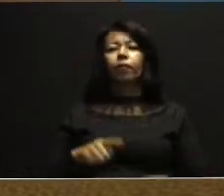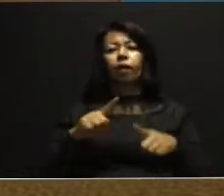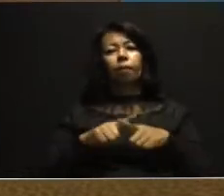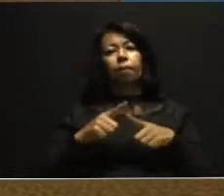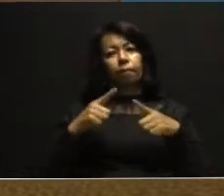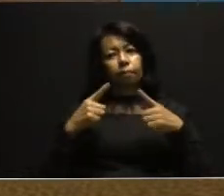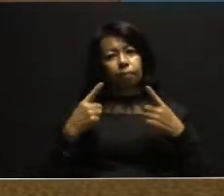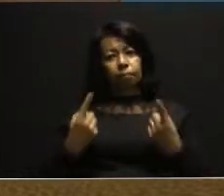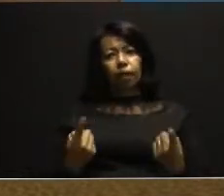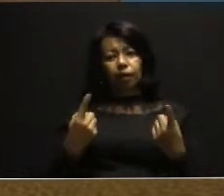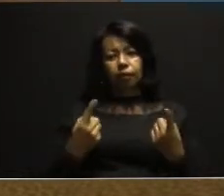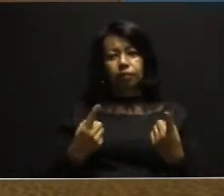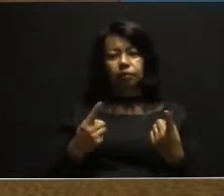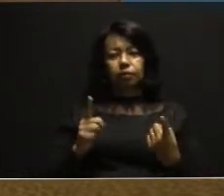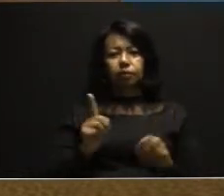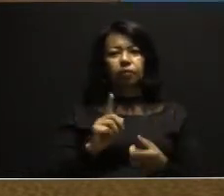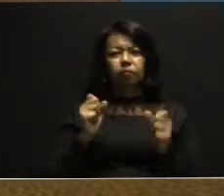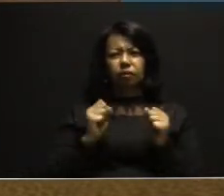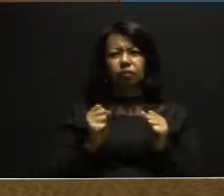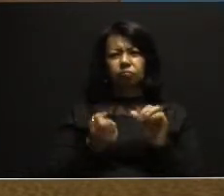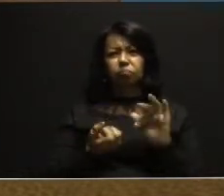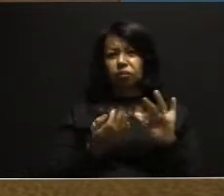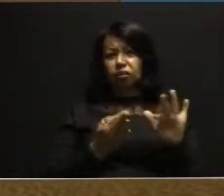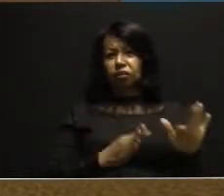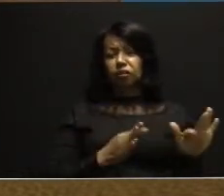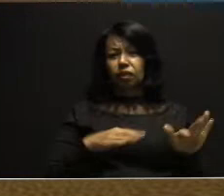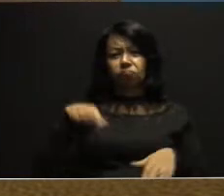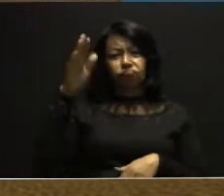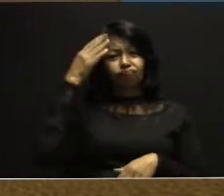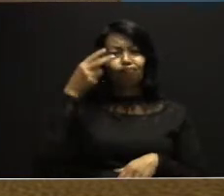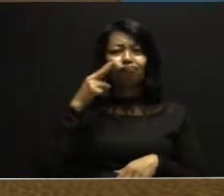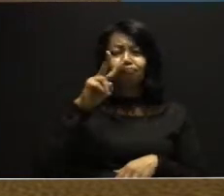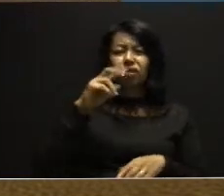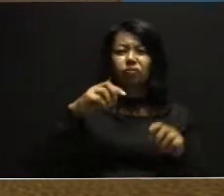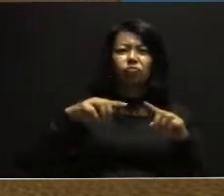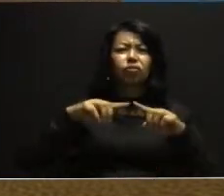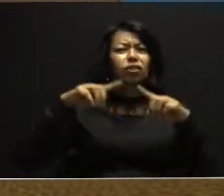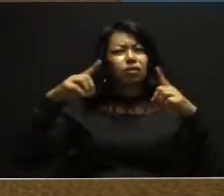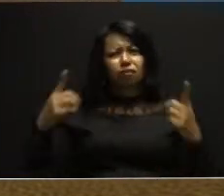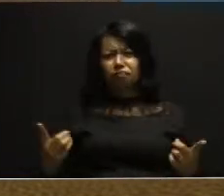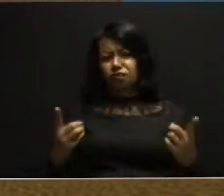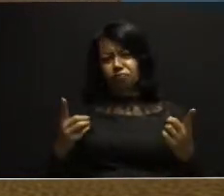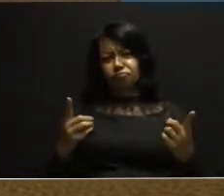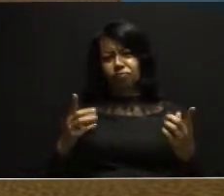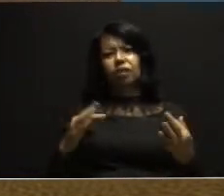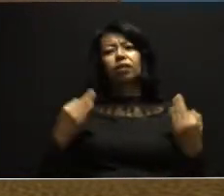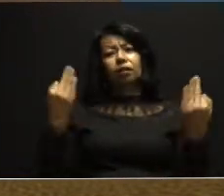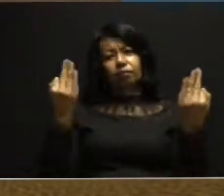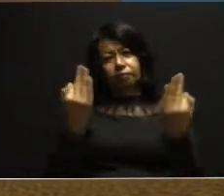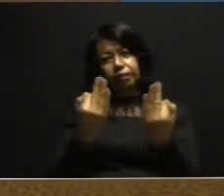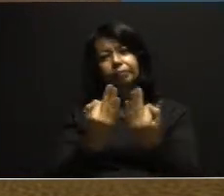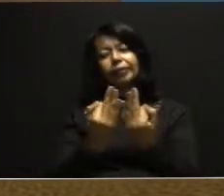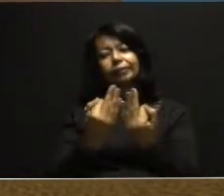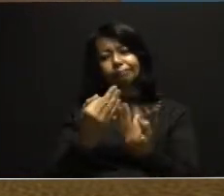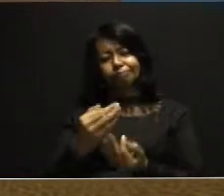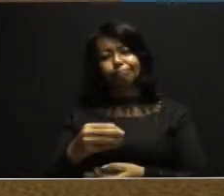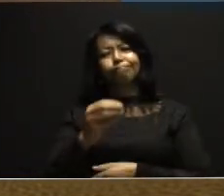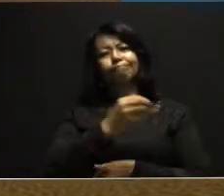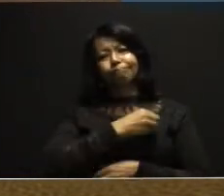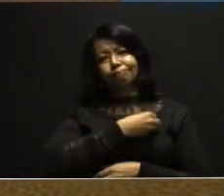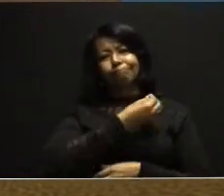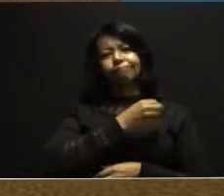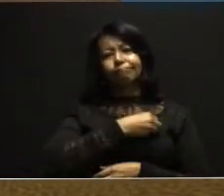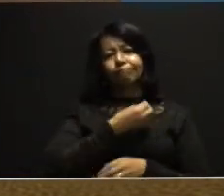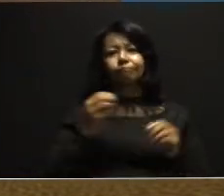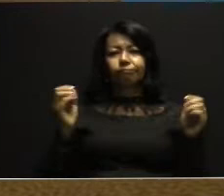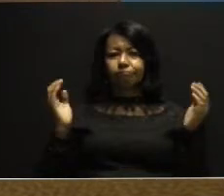deixar, de considerar os grandes desafios que a família vem enfrentando nos dias